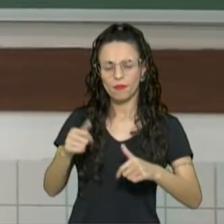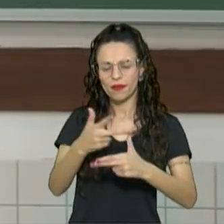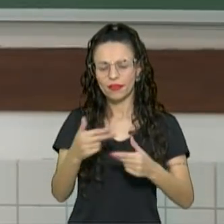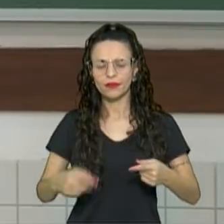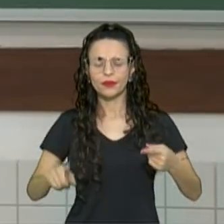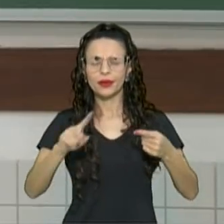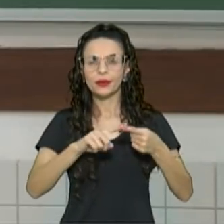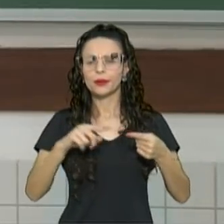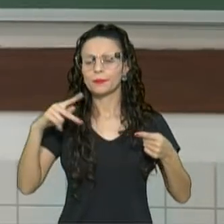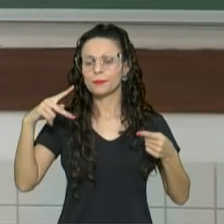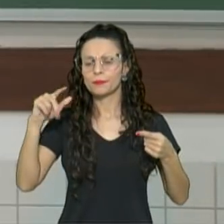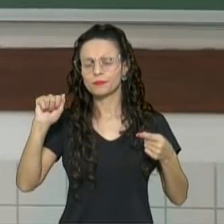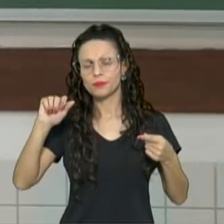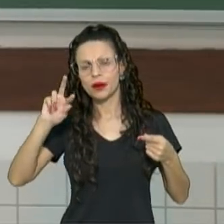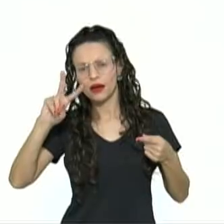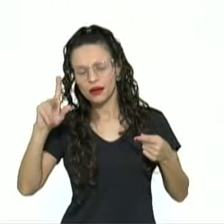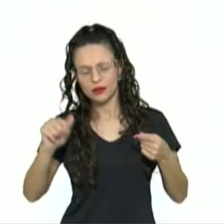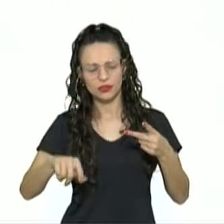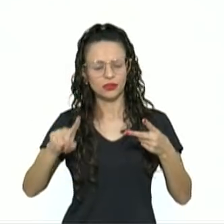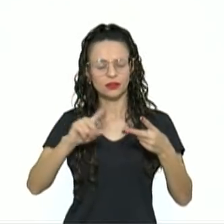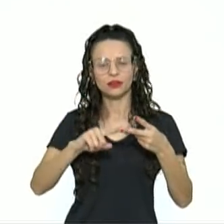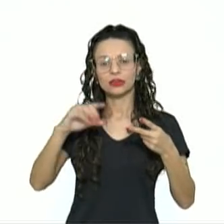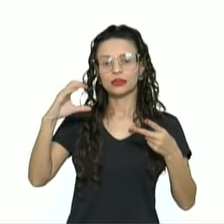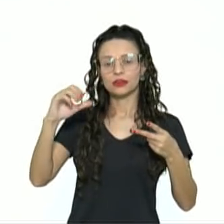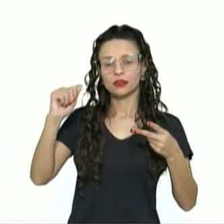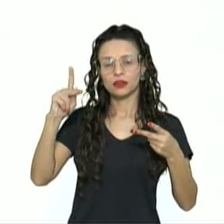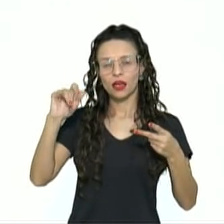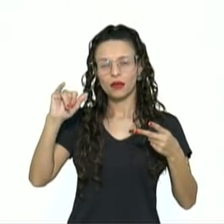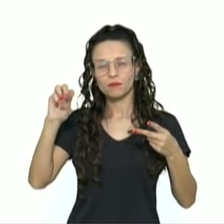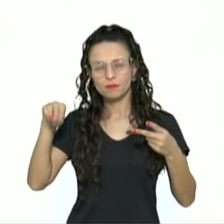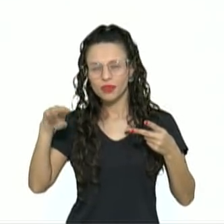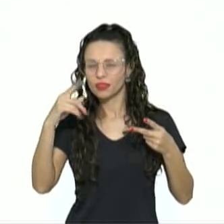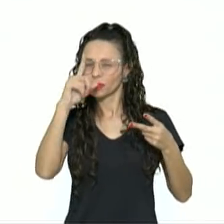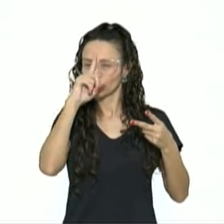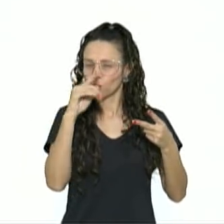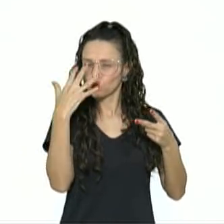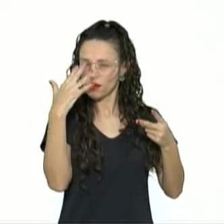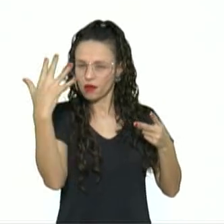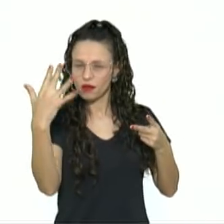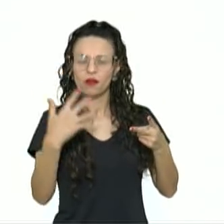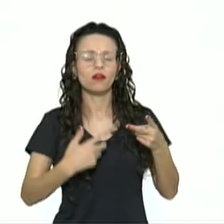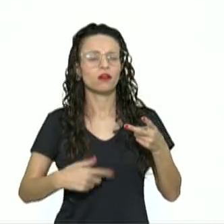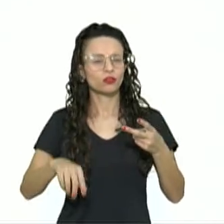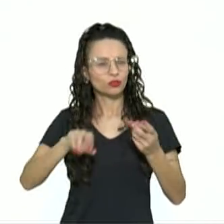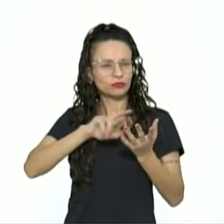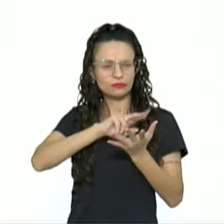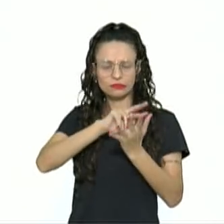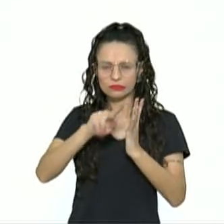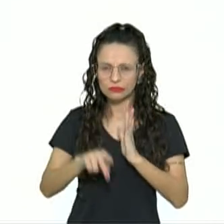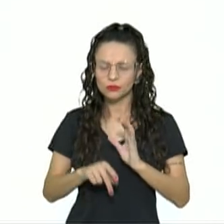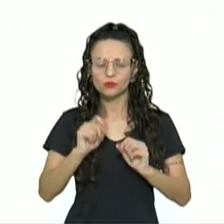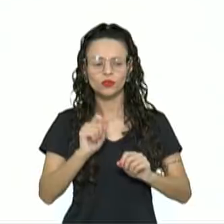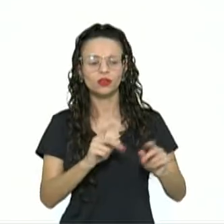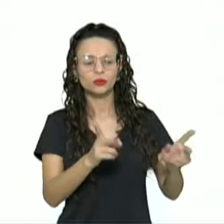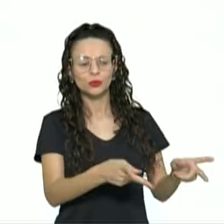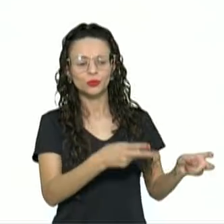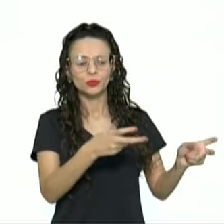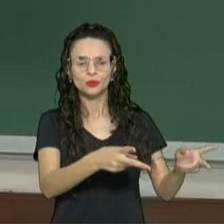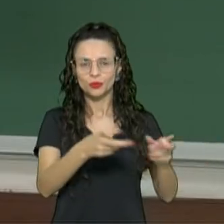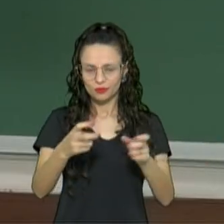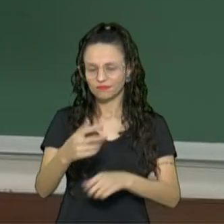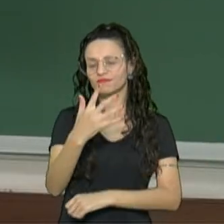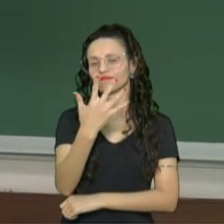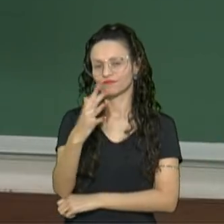né? O arumã. Então, são outros elementos que são usados para criar esses trançados, né? Que são retirados da onde?